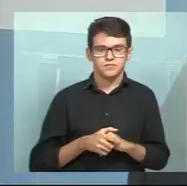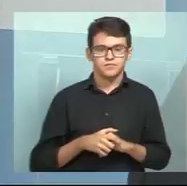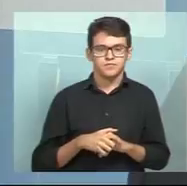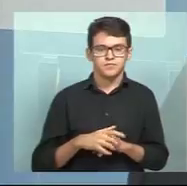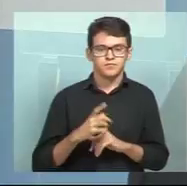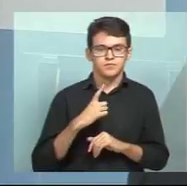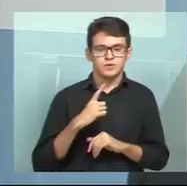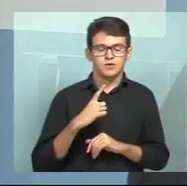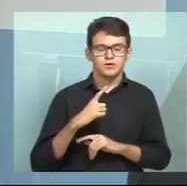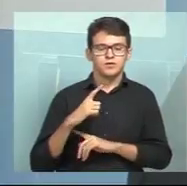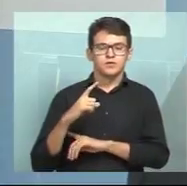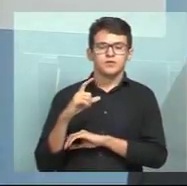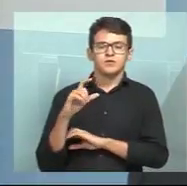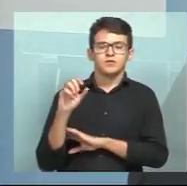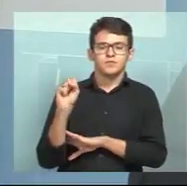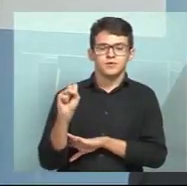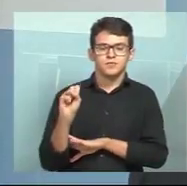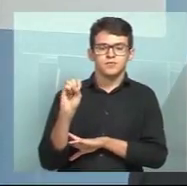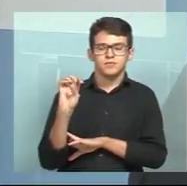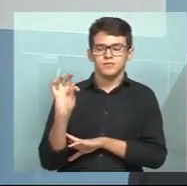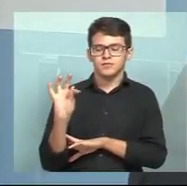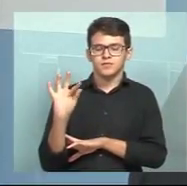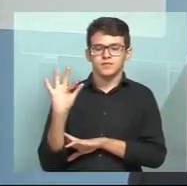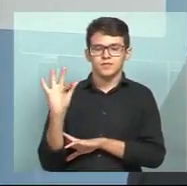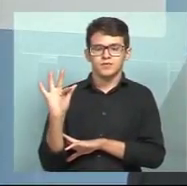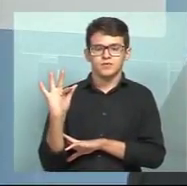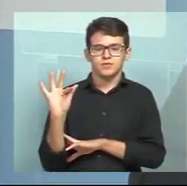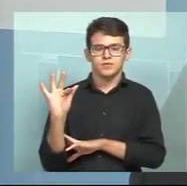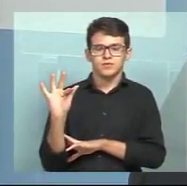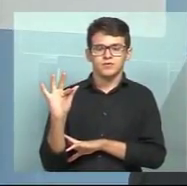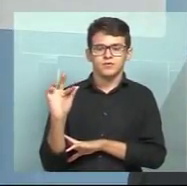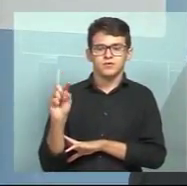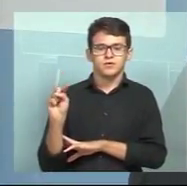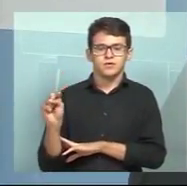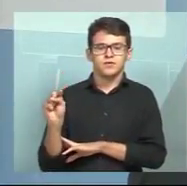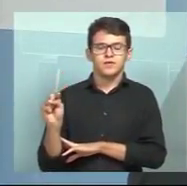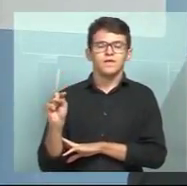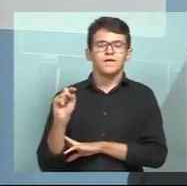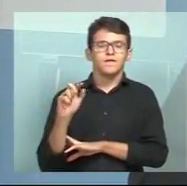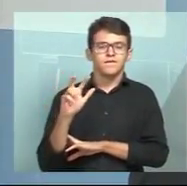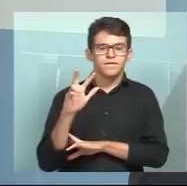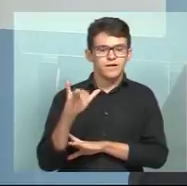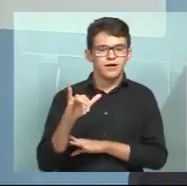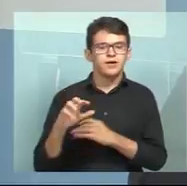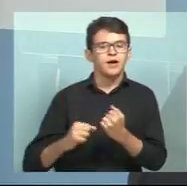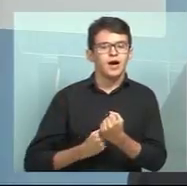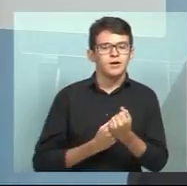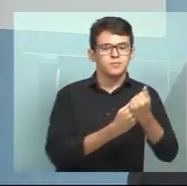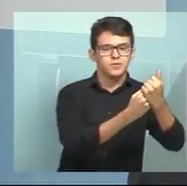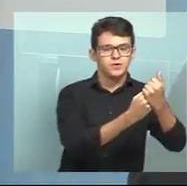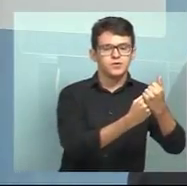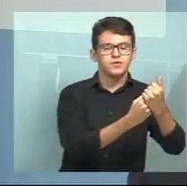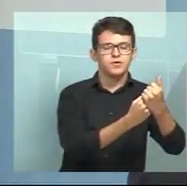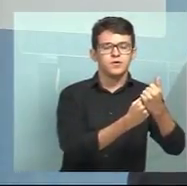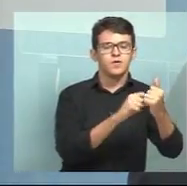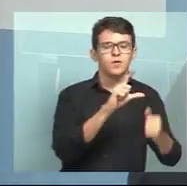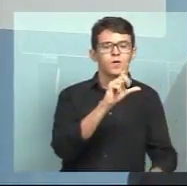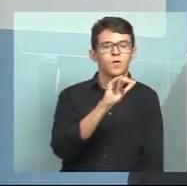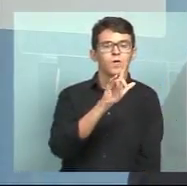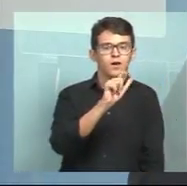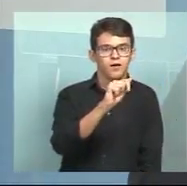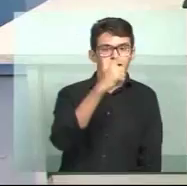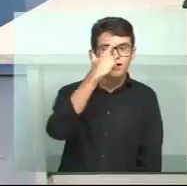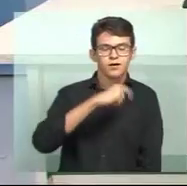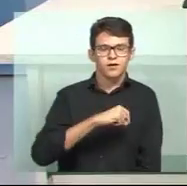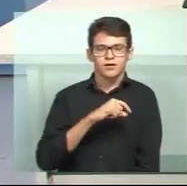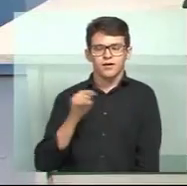Supremo Tribunal Federal. Quem vai salvar o Lula é Gilmar Mendes. Não ri, não. É Gilmar Mendes. Amigo dos